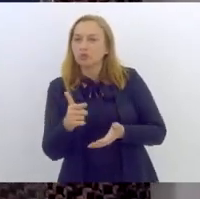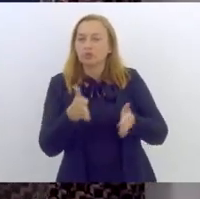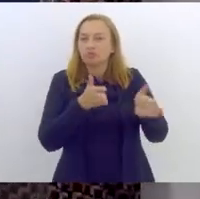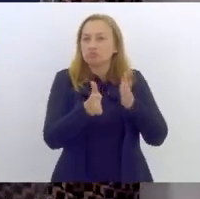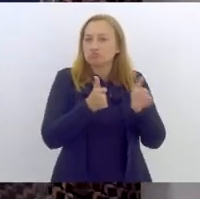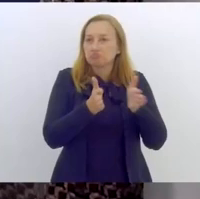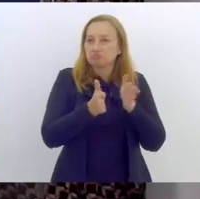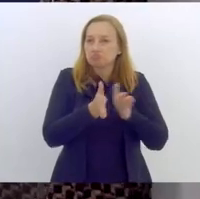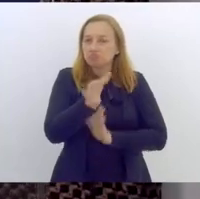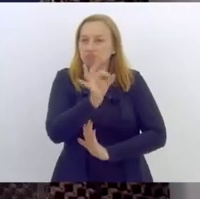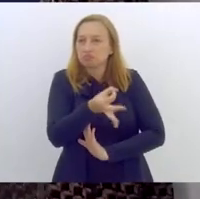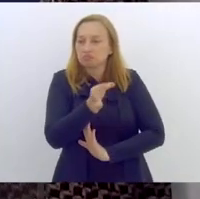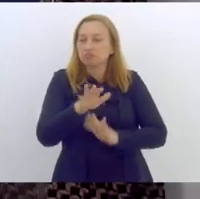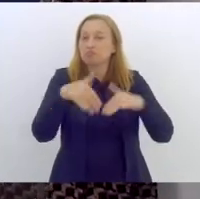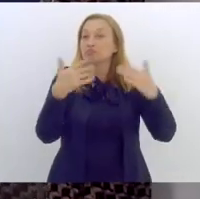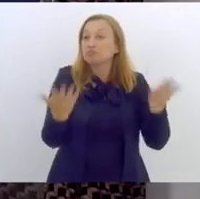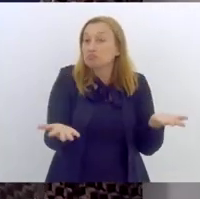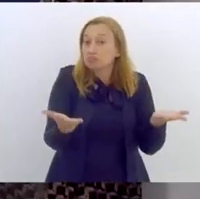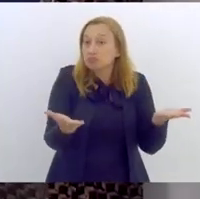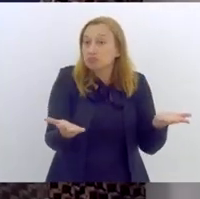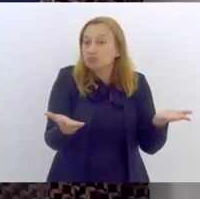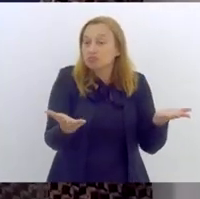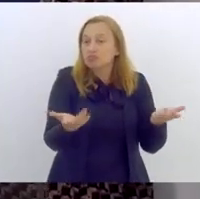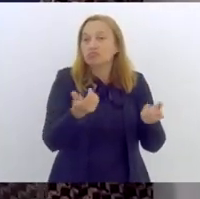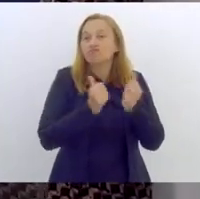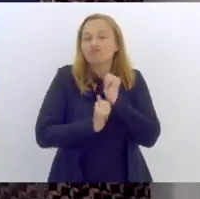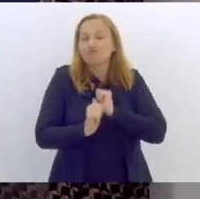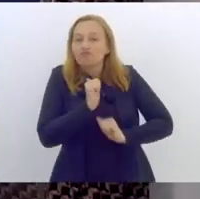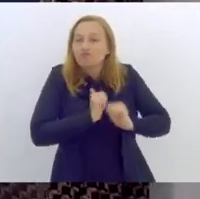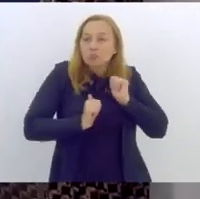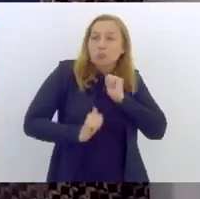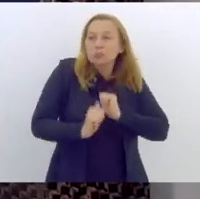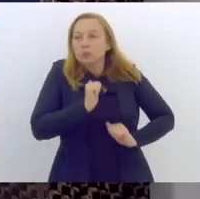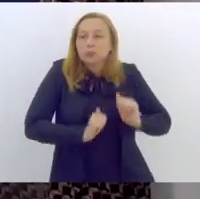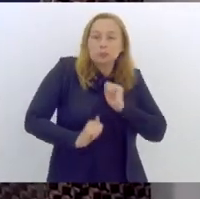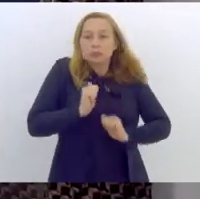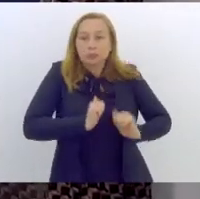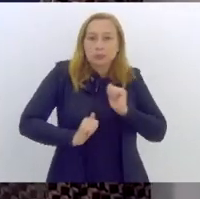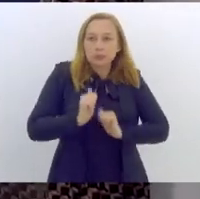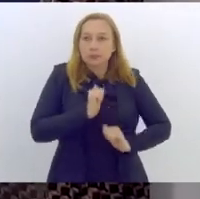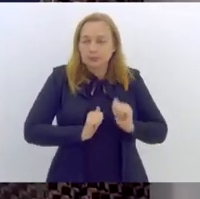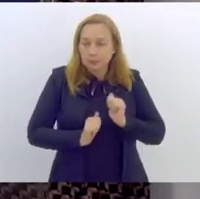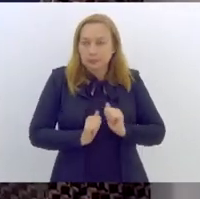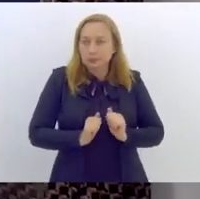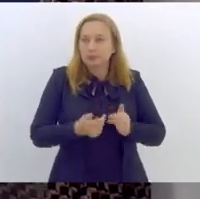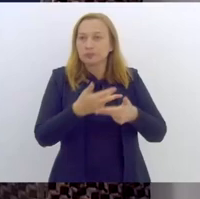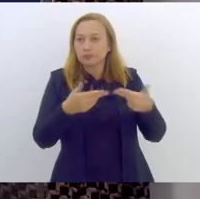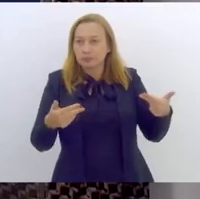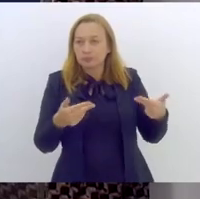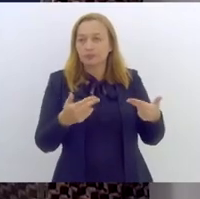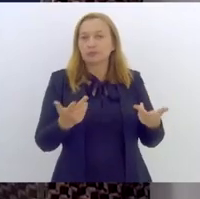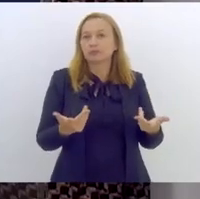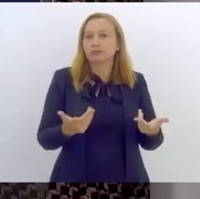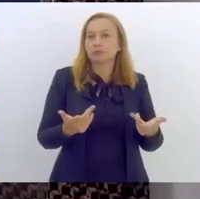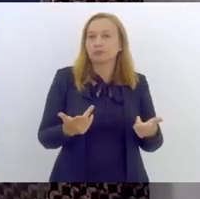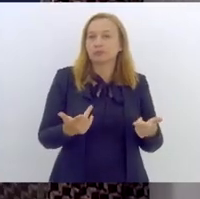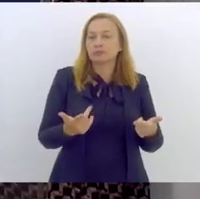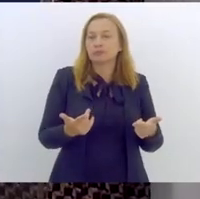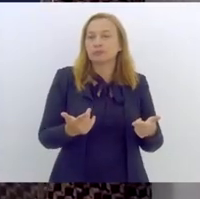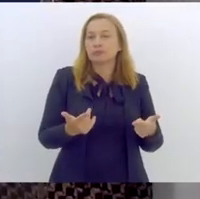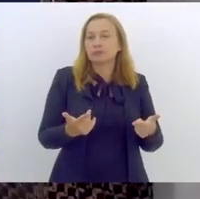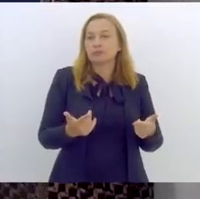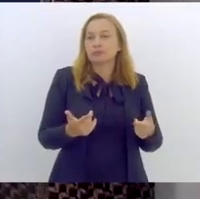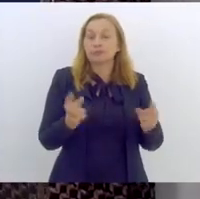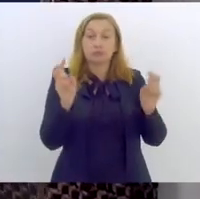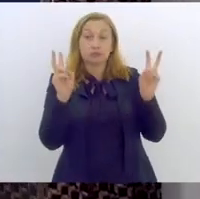Então vai ansiedade vai aumentando né então o risco tem muita histórico de lesão as pessoas estão